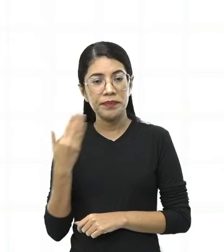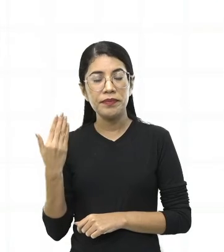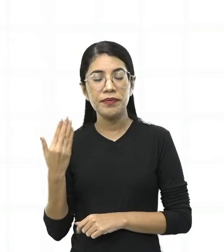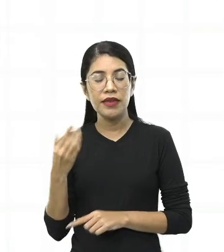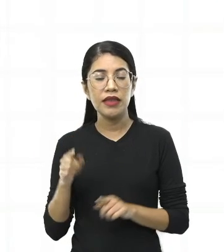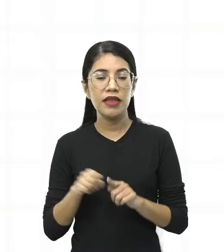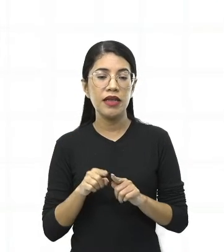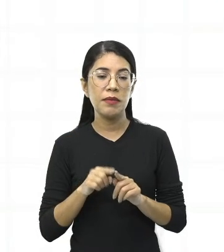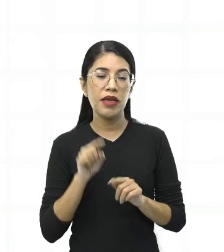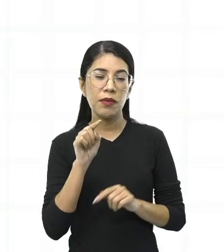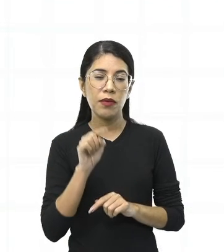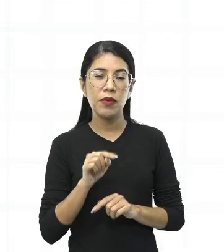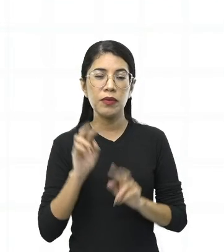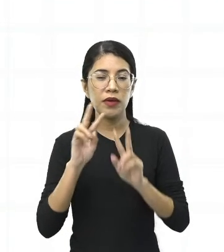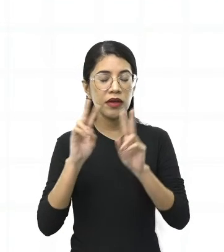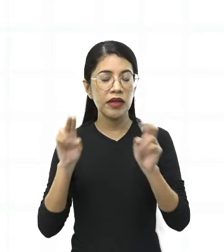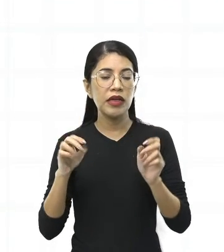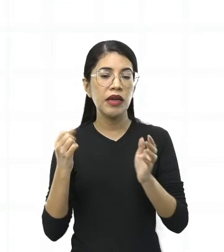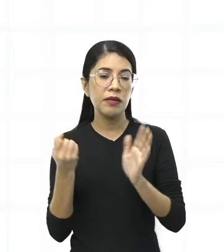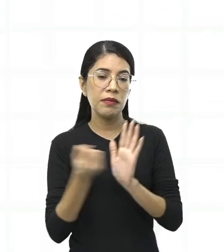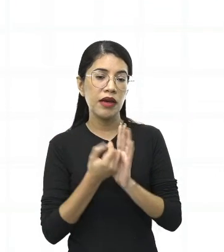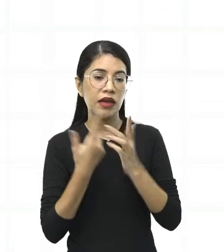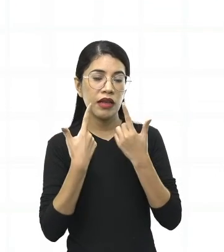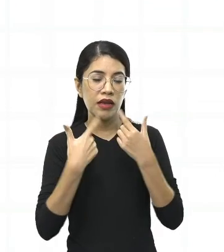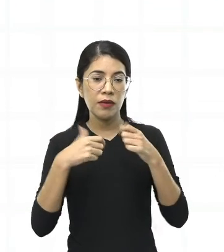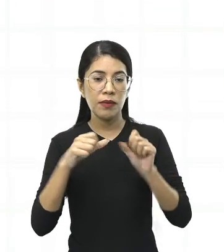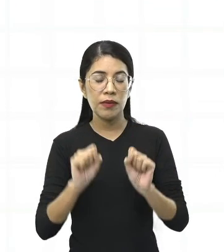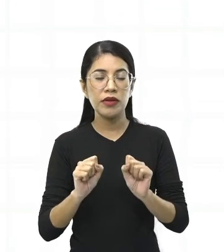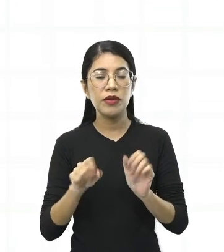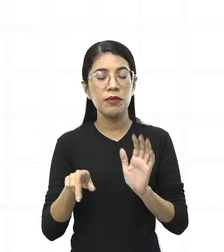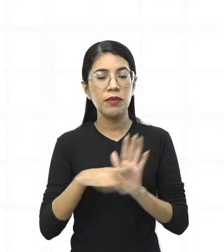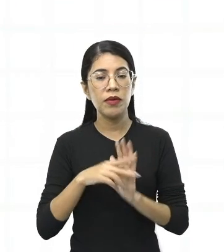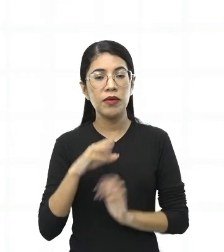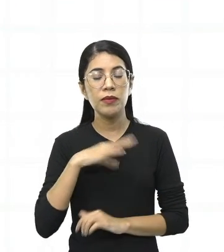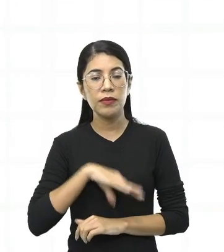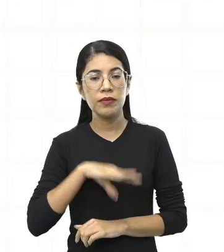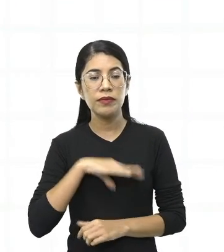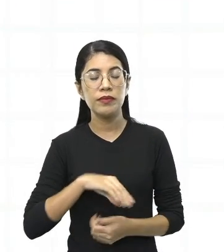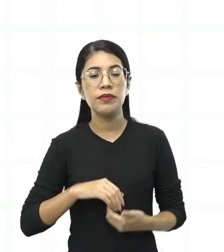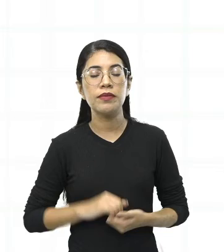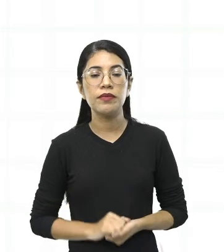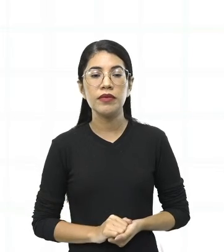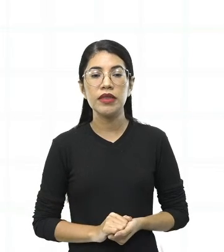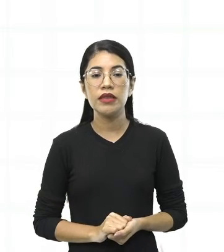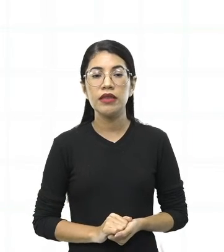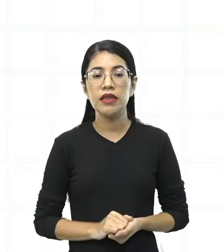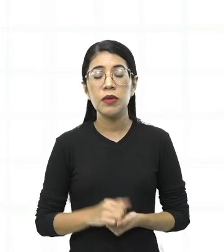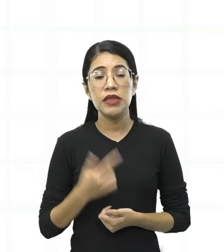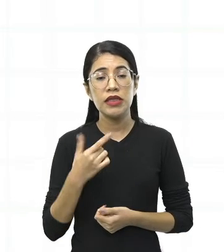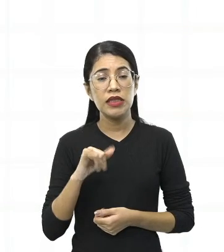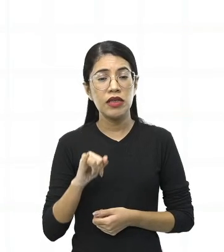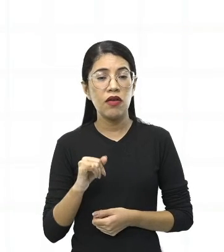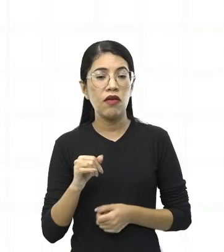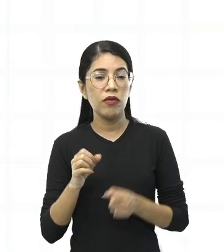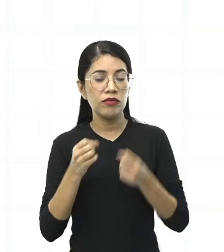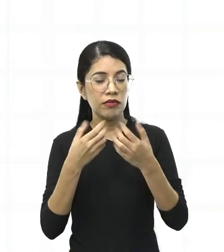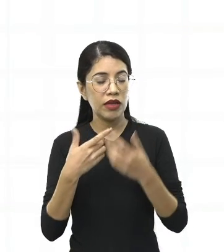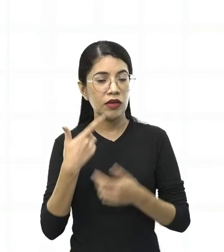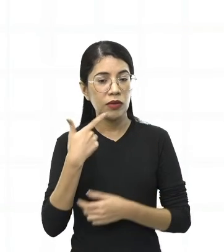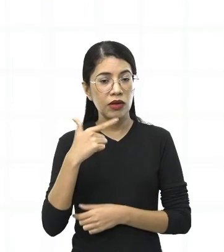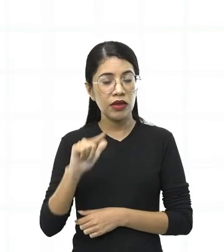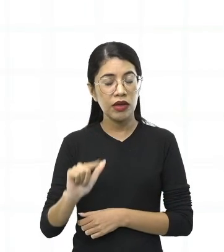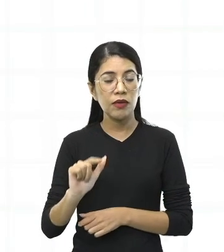e pontuações como marcas da nossa língua, né? Portanto, né, quando eu falo de língua, elas são